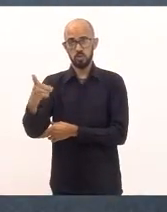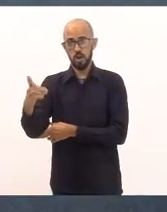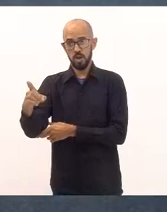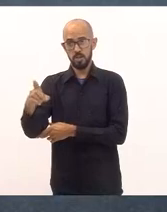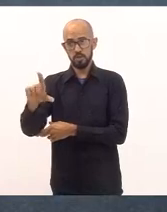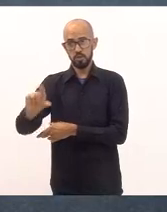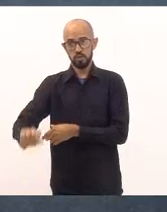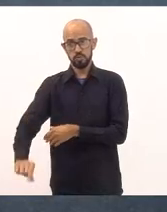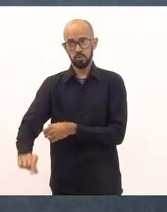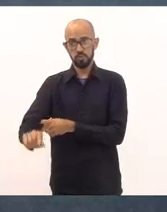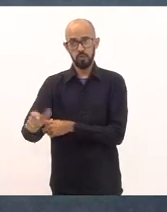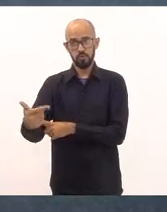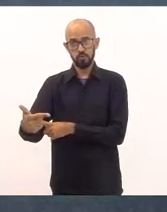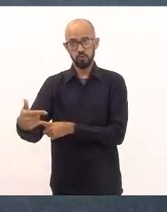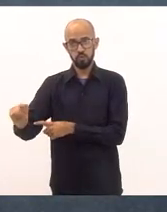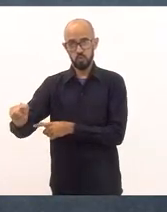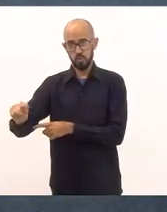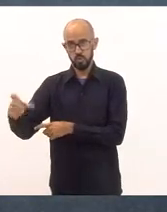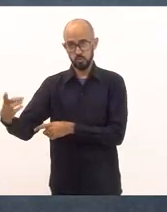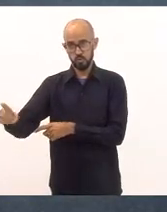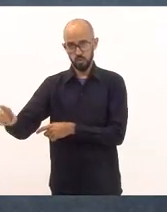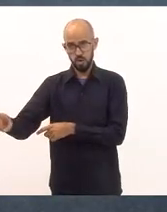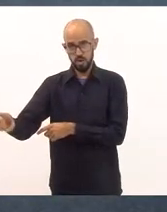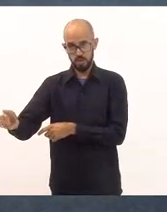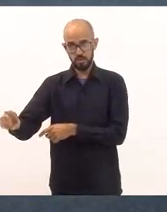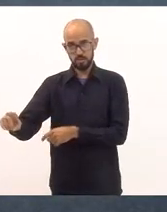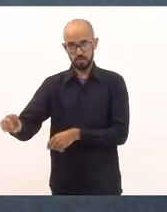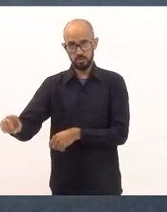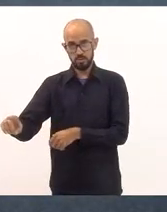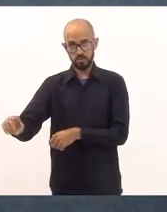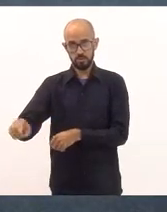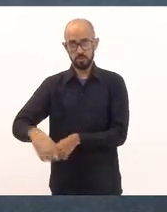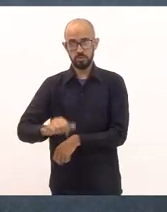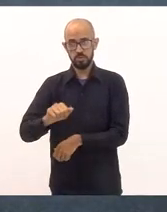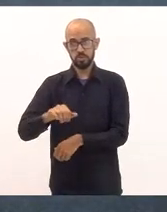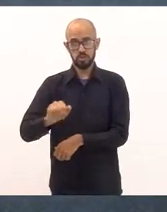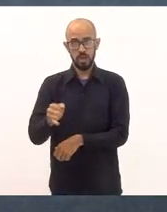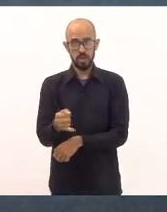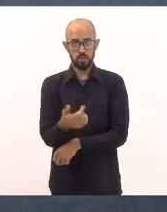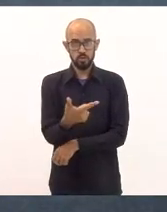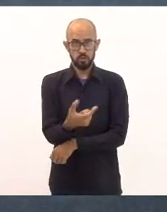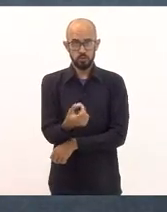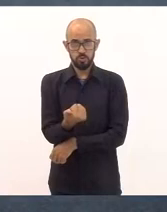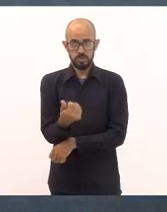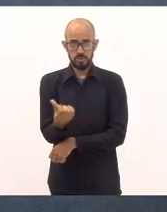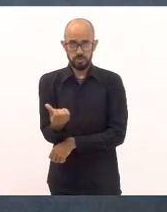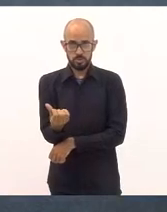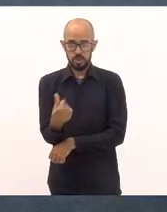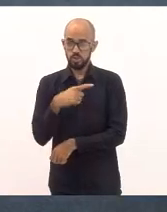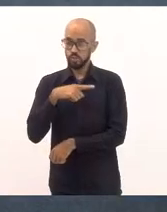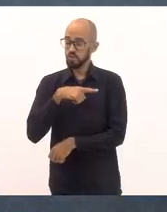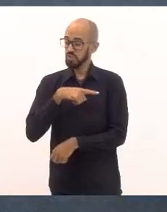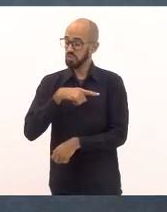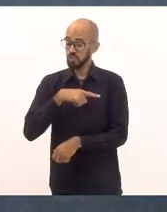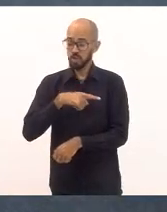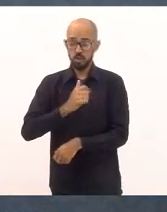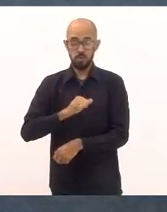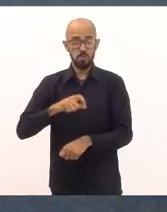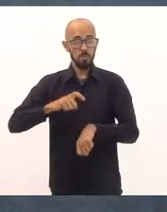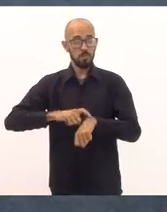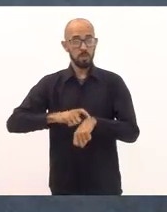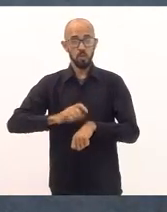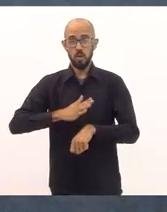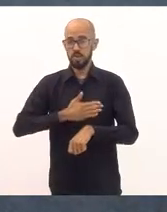para 28 dólares em janeiro e fevereiro de 2016. O Estado viveu uma tempestade perfeita, quando